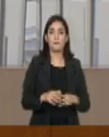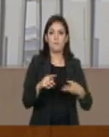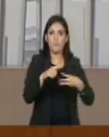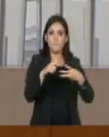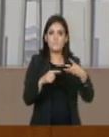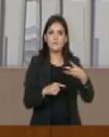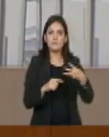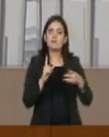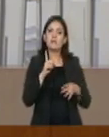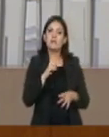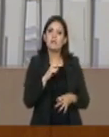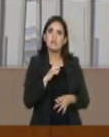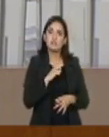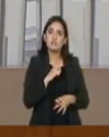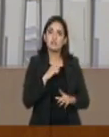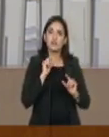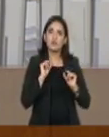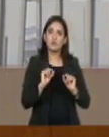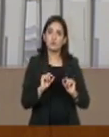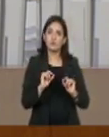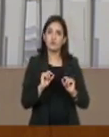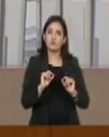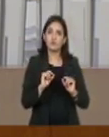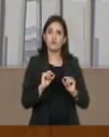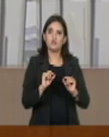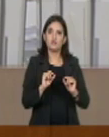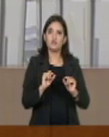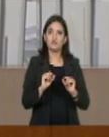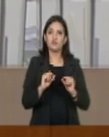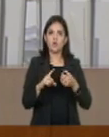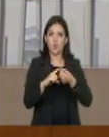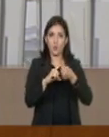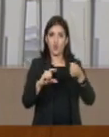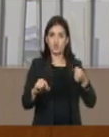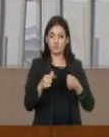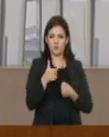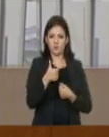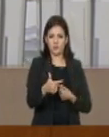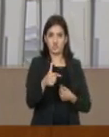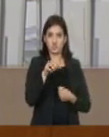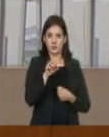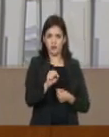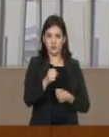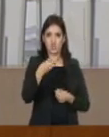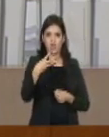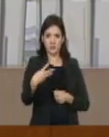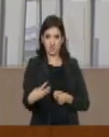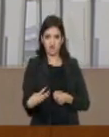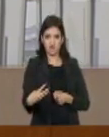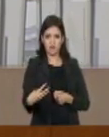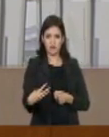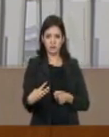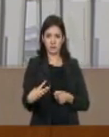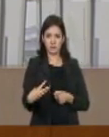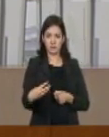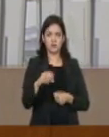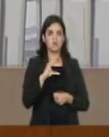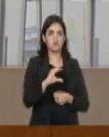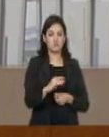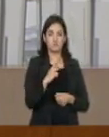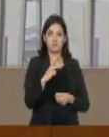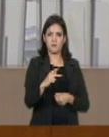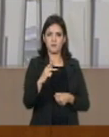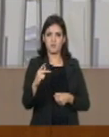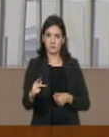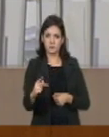fosse declarada a constitucionalidade do artigo 283 do Código de Processo